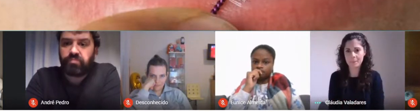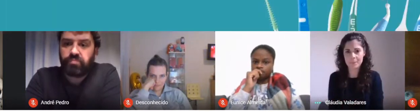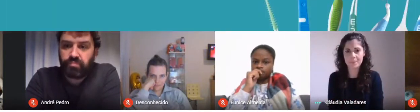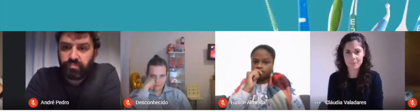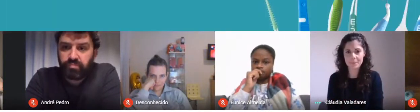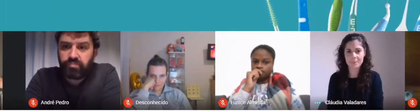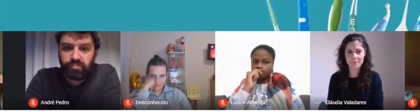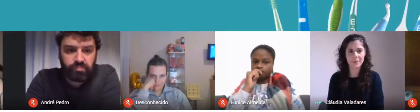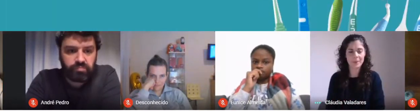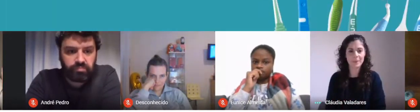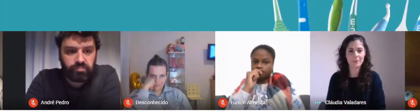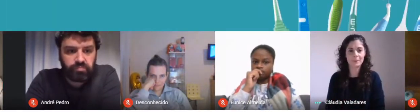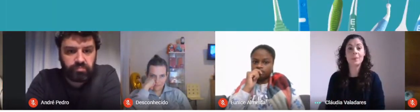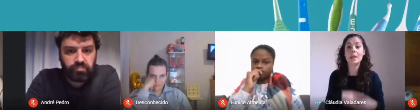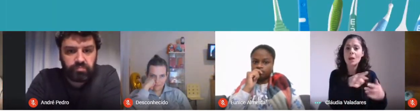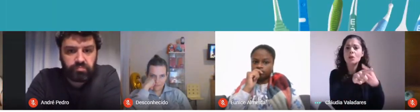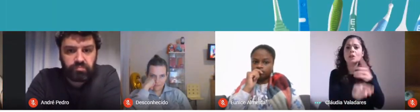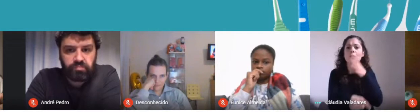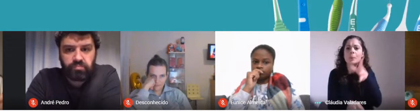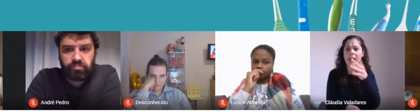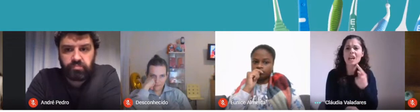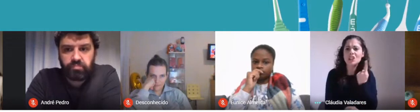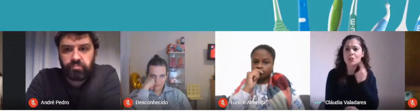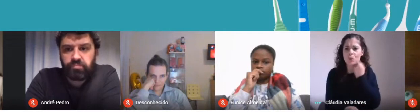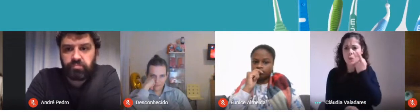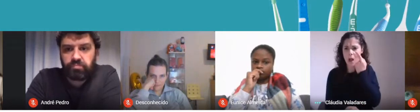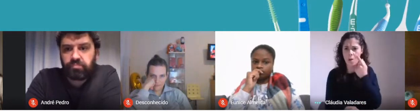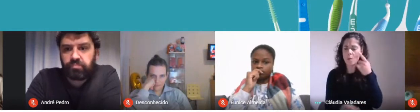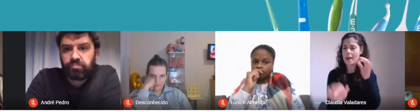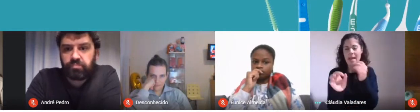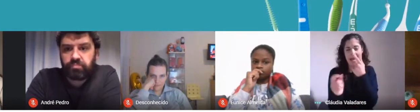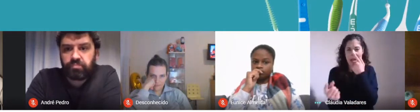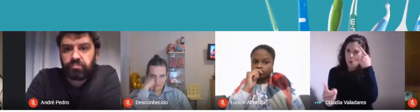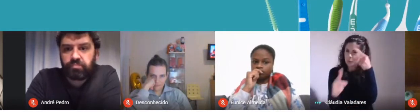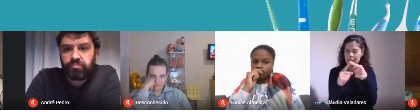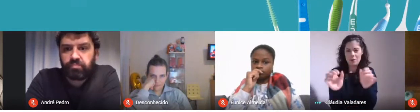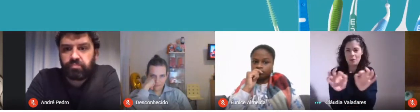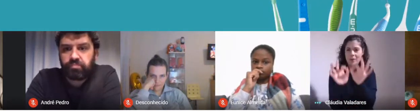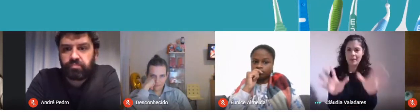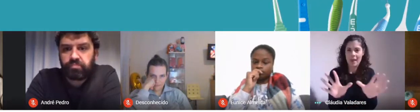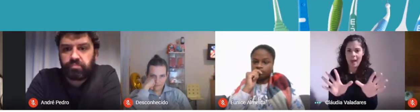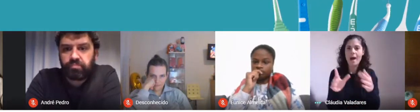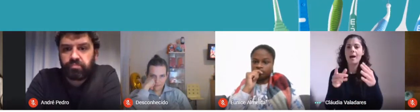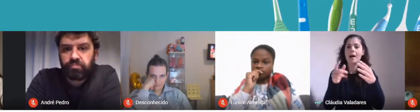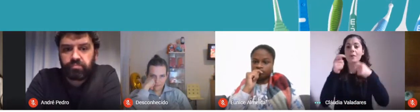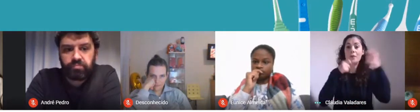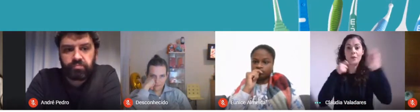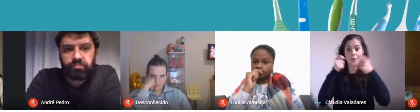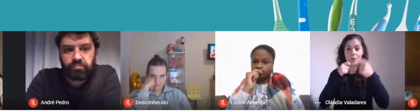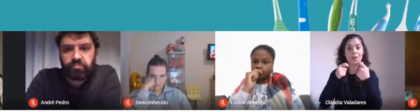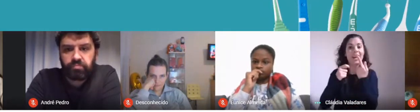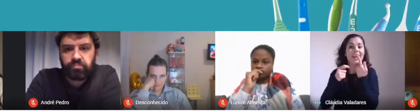Ok. Então, o escovilhão serve, tal como o fio, para fazer a higiene entre os espaços dos dentes.